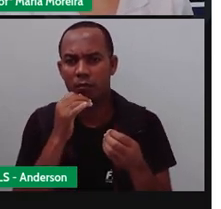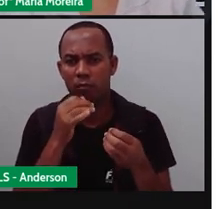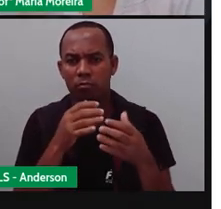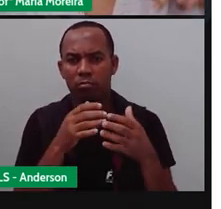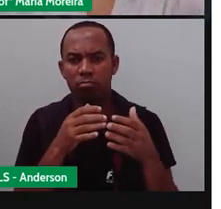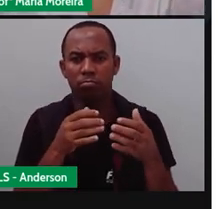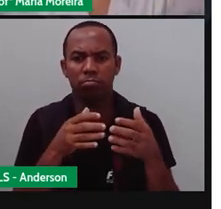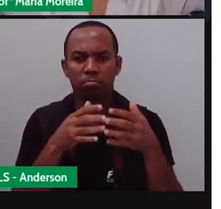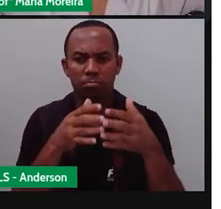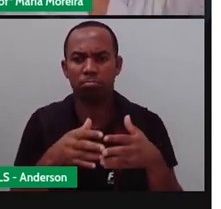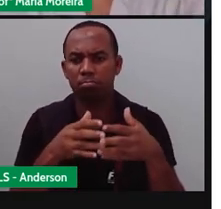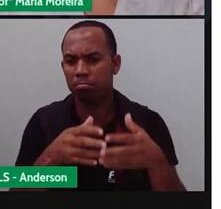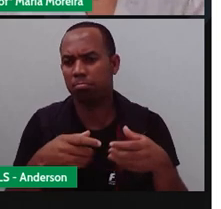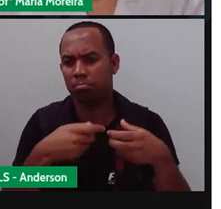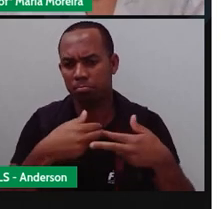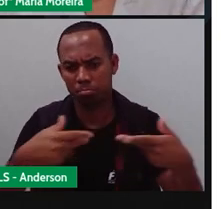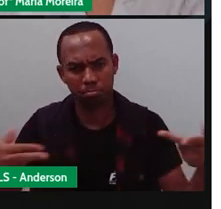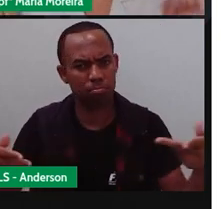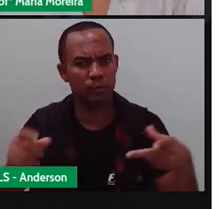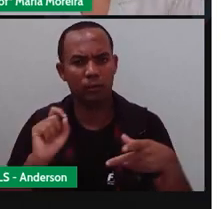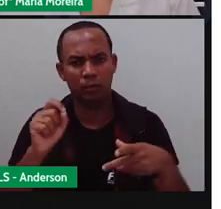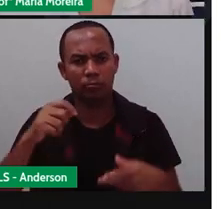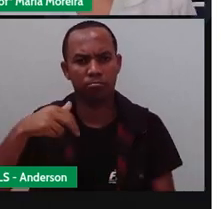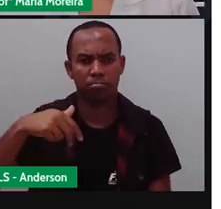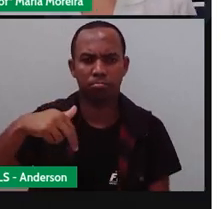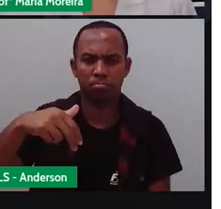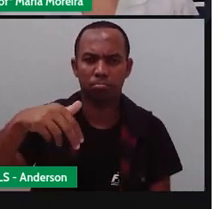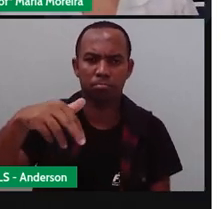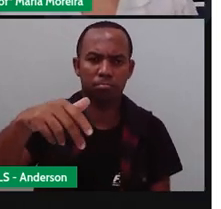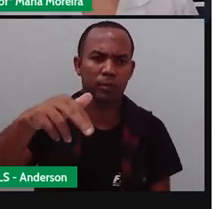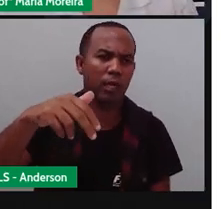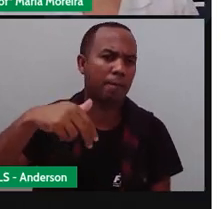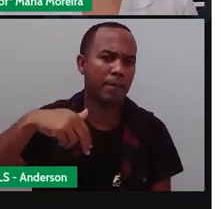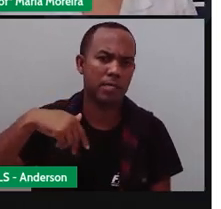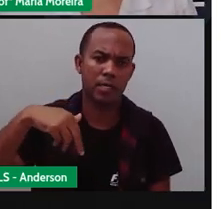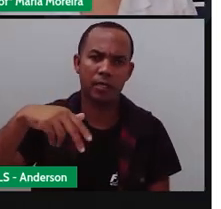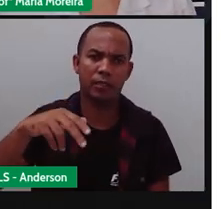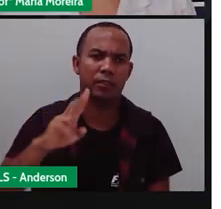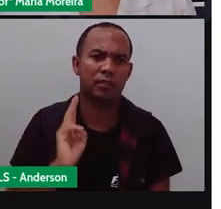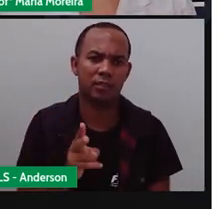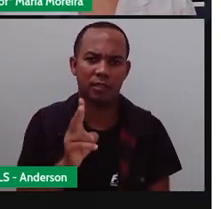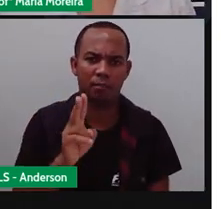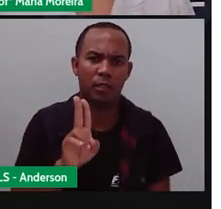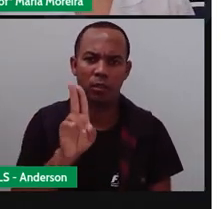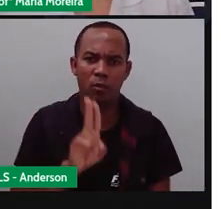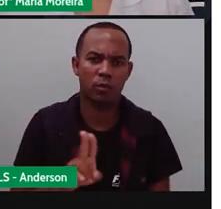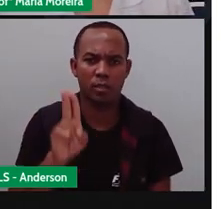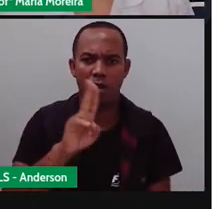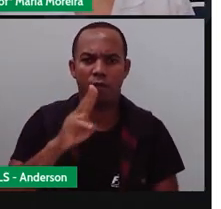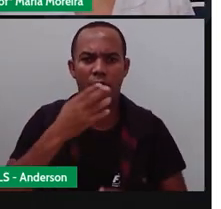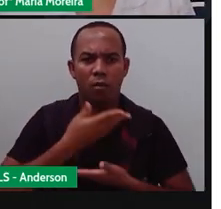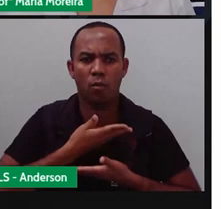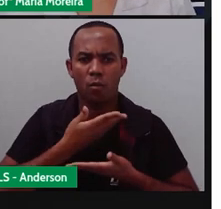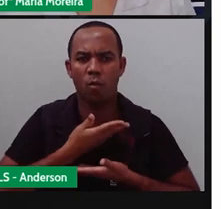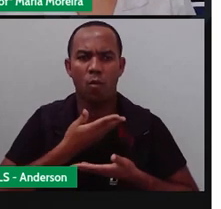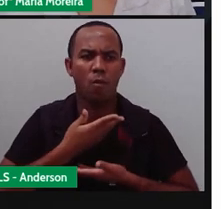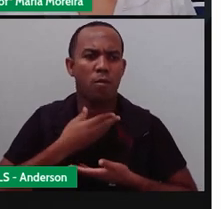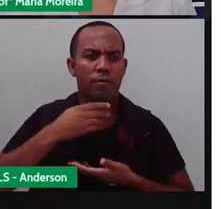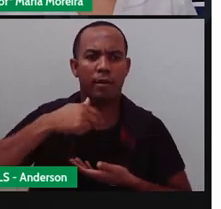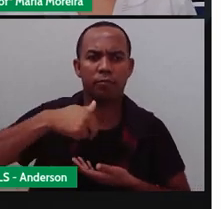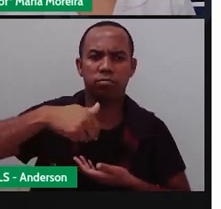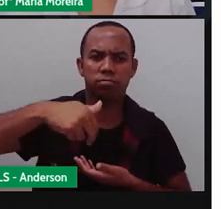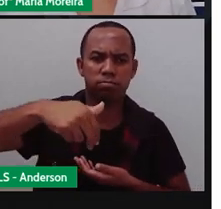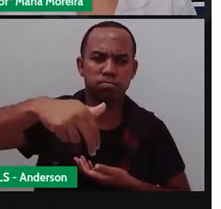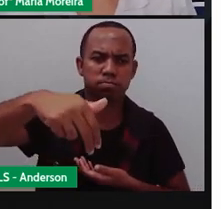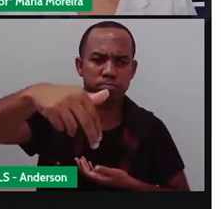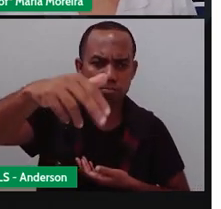tração humana ou seja o caminhar inicialmente o homem usava o seu próprio corpo como meio de transporte